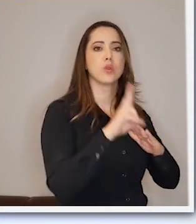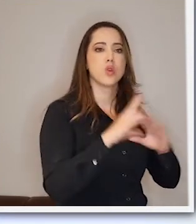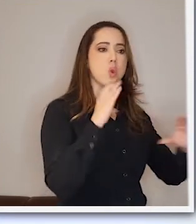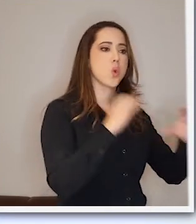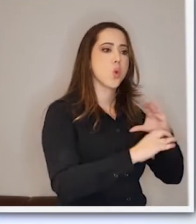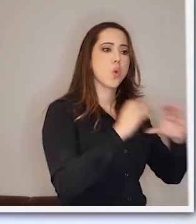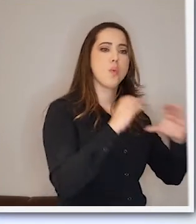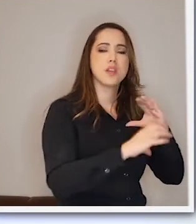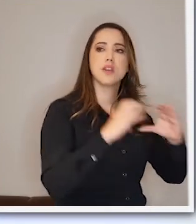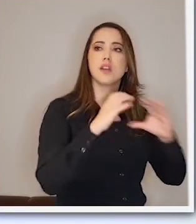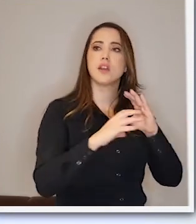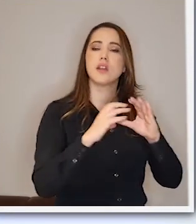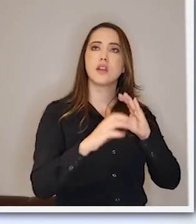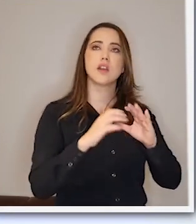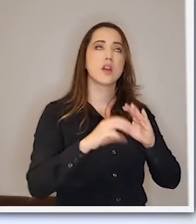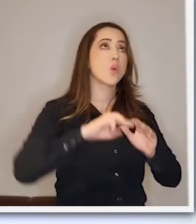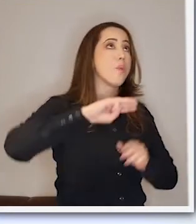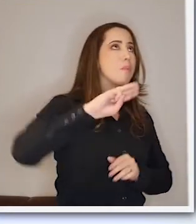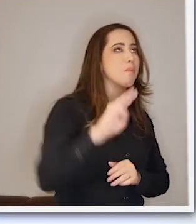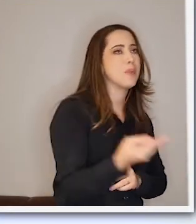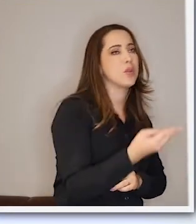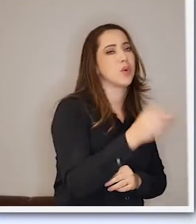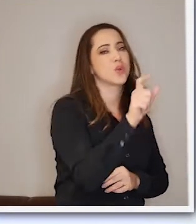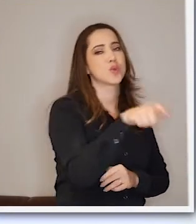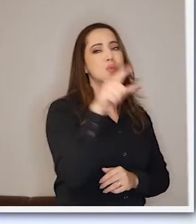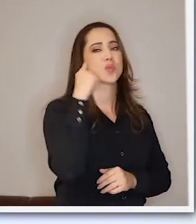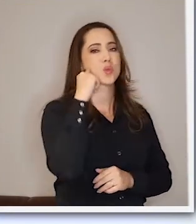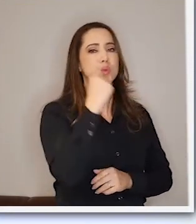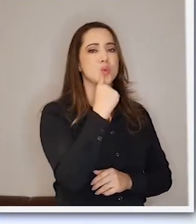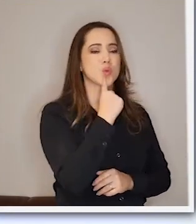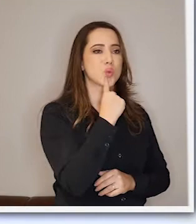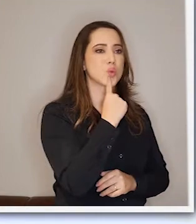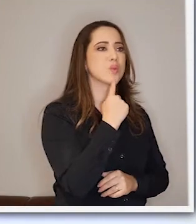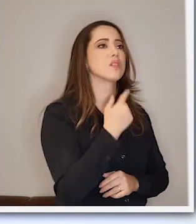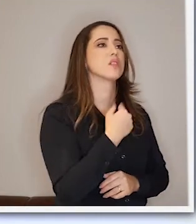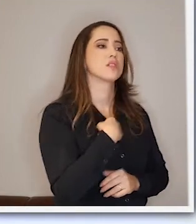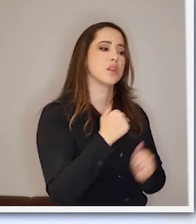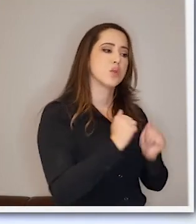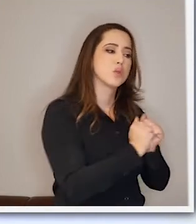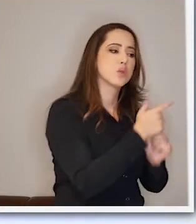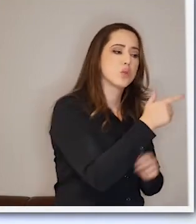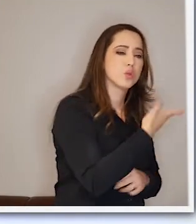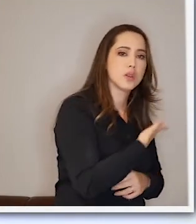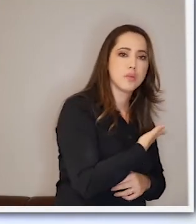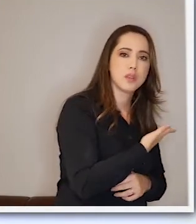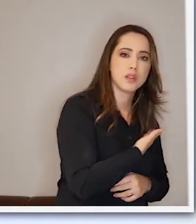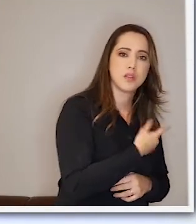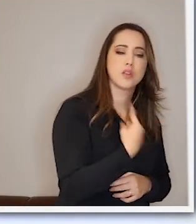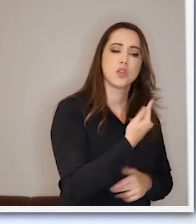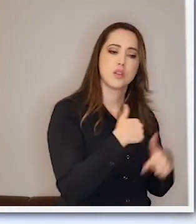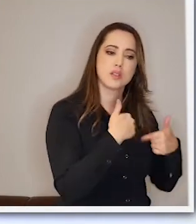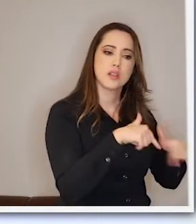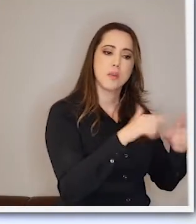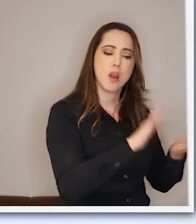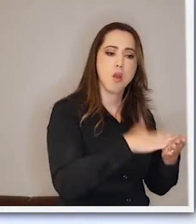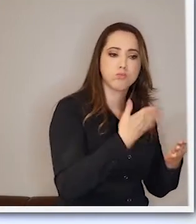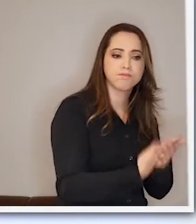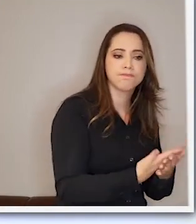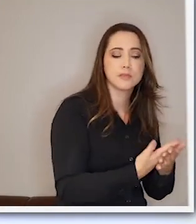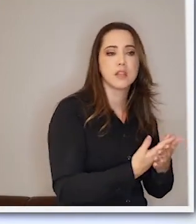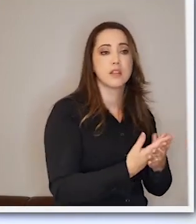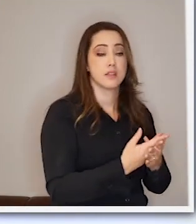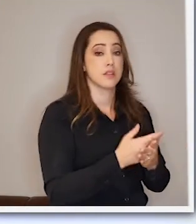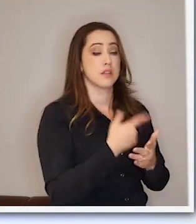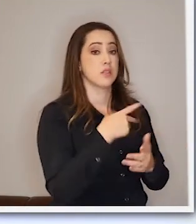da Presidente da República, o Planalto conversa diretamente com milhões de pessoas surdas. Eu estou nesse processo, eu e mais um